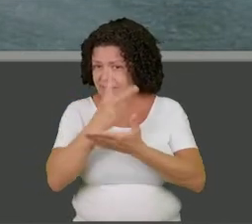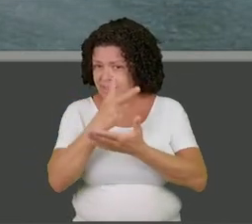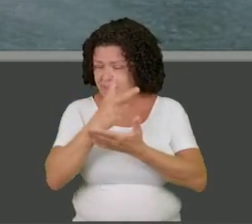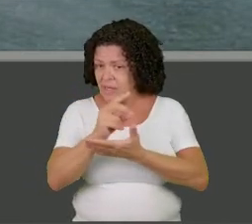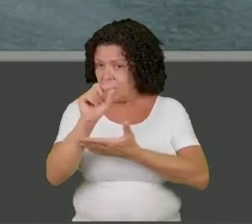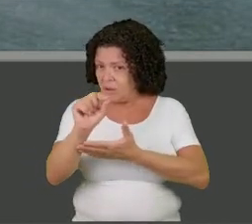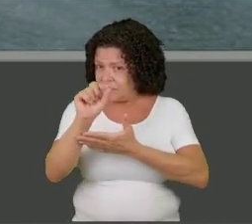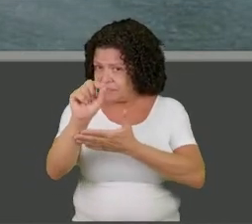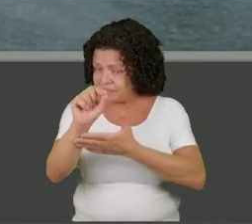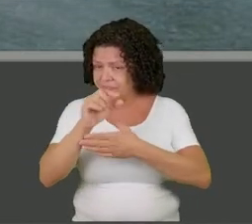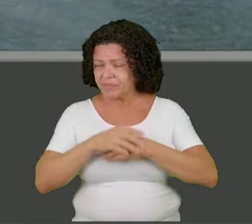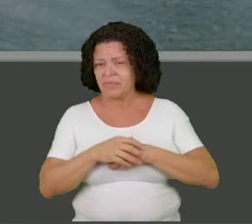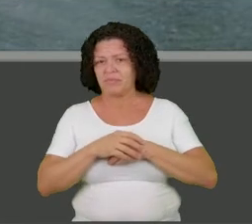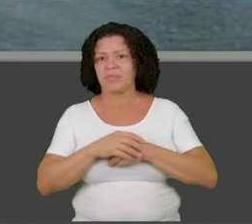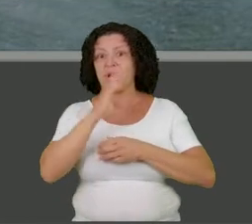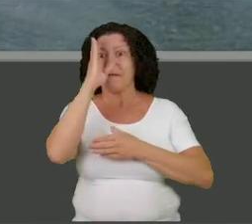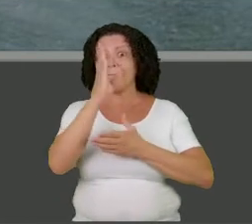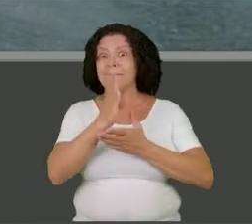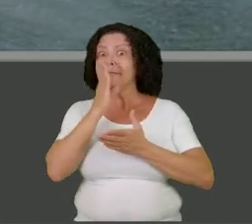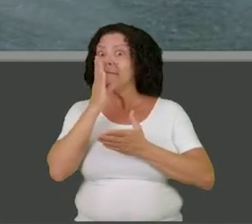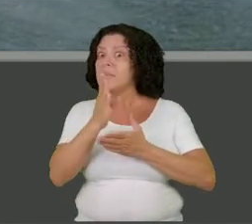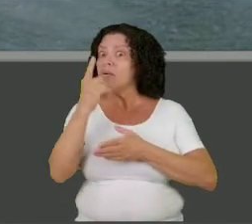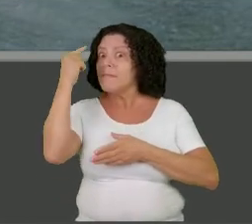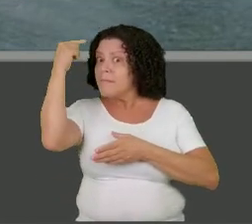energias, que são ditadas, né,